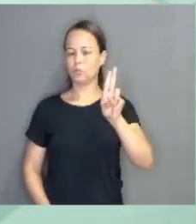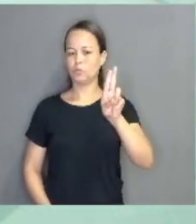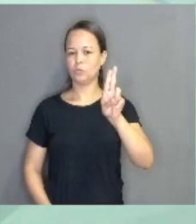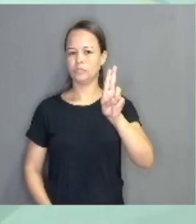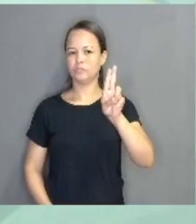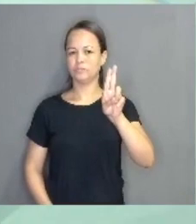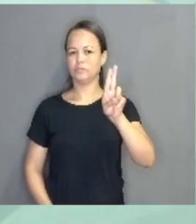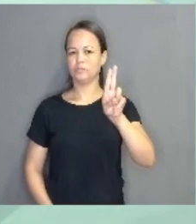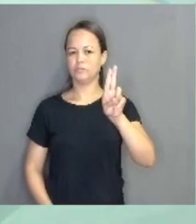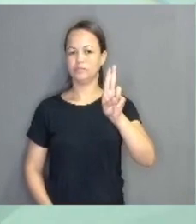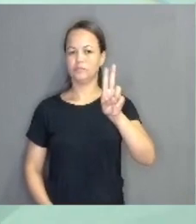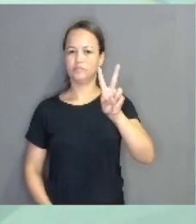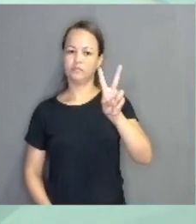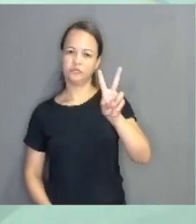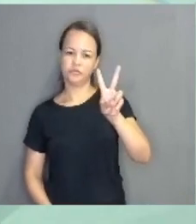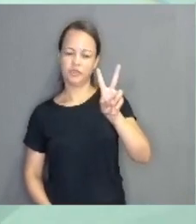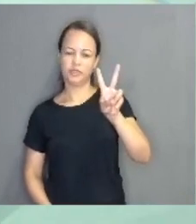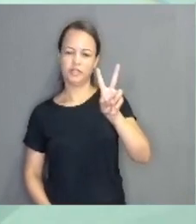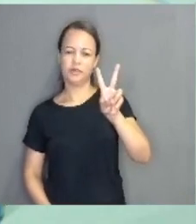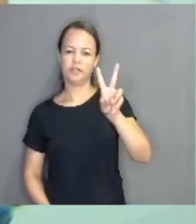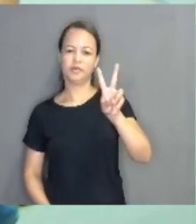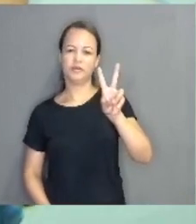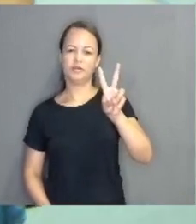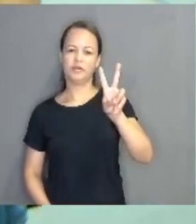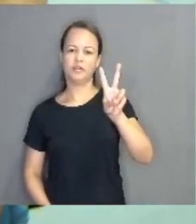U, V,